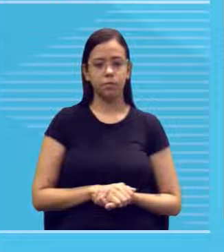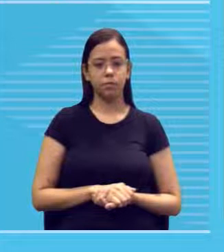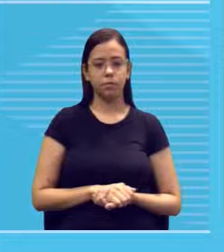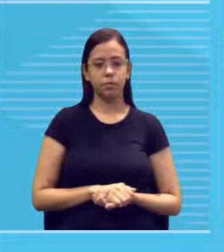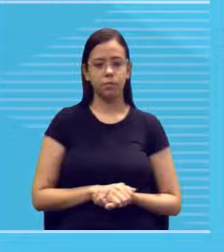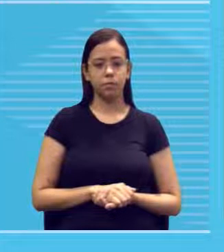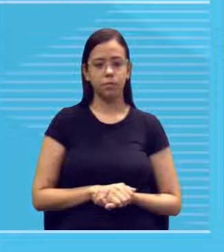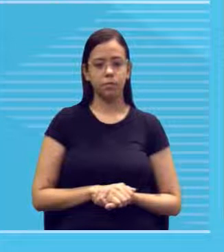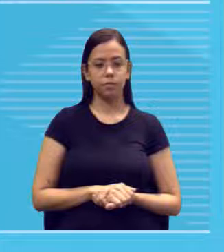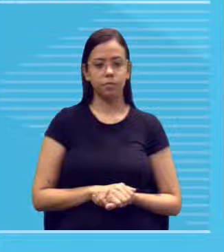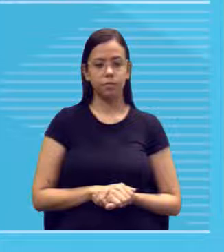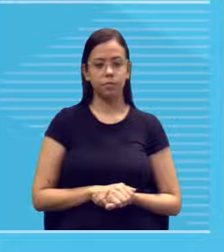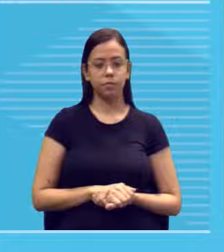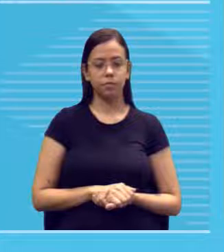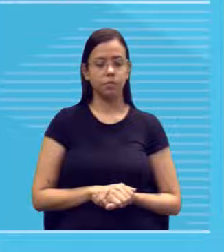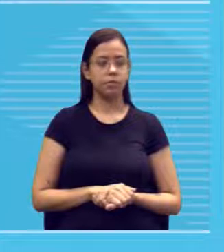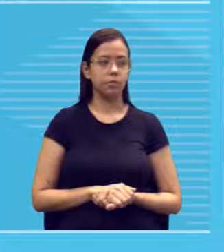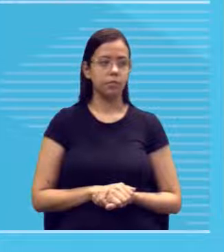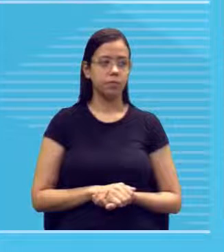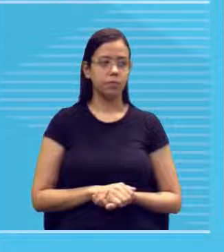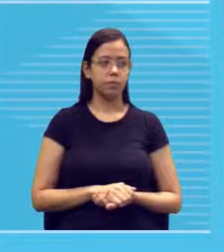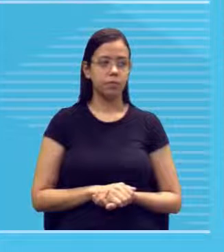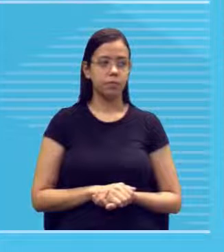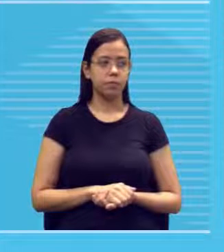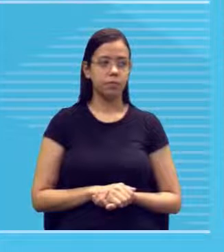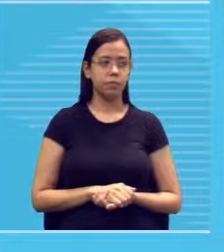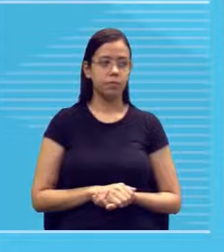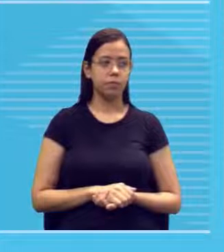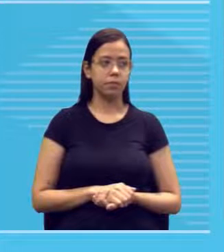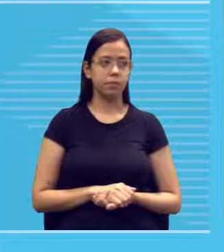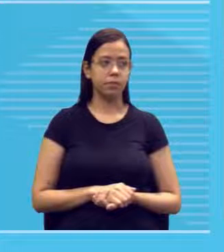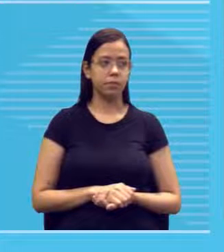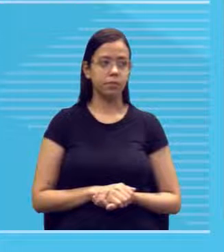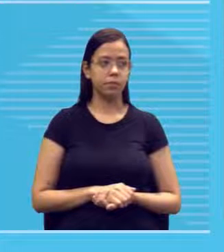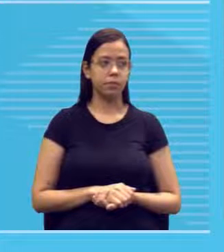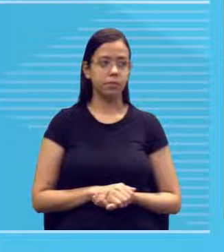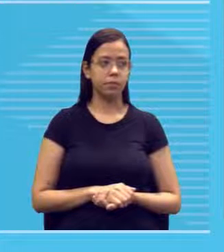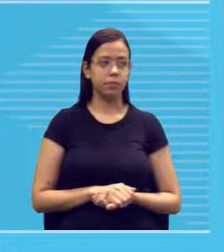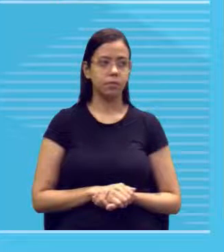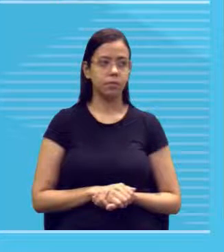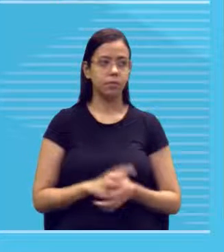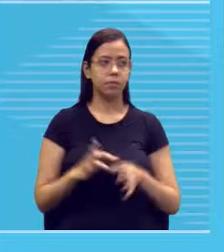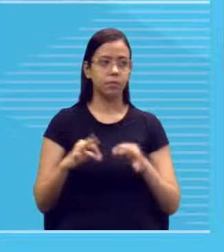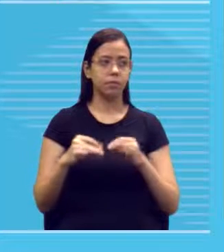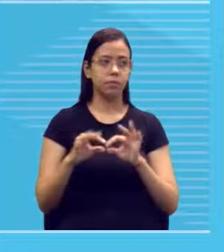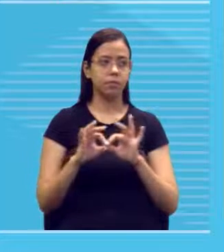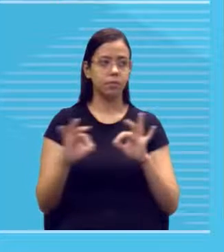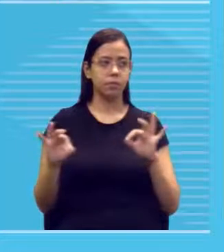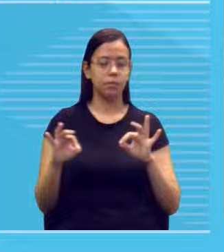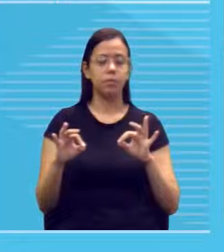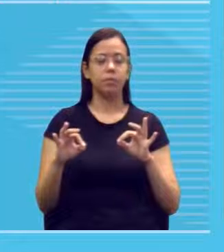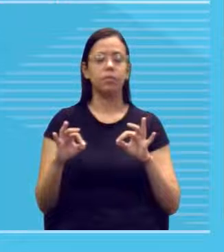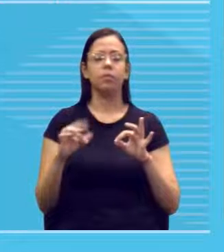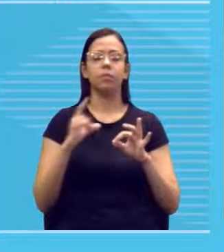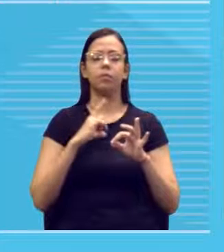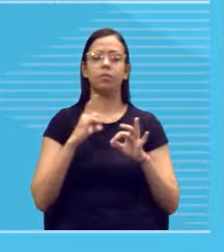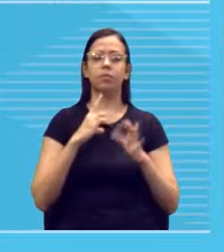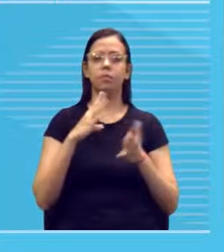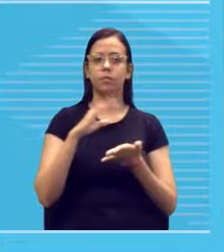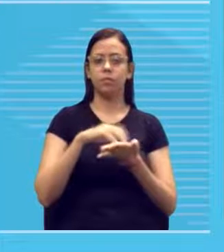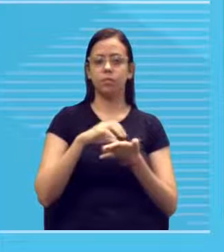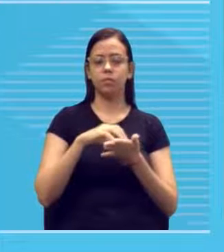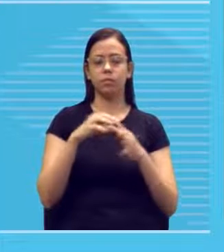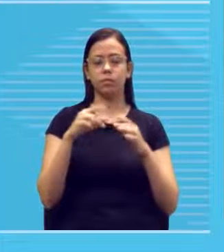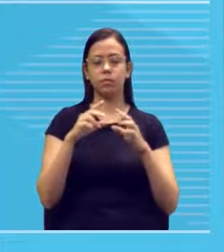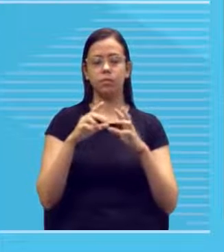Calma que a gente vai chegar lá Gabriel André galerinha toda a distância que sai do centro do meu círculo para